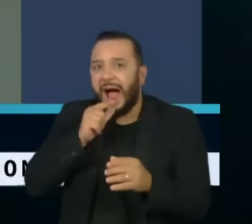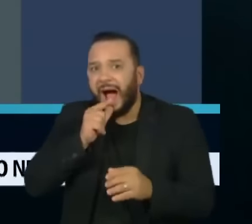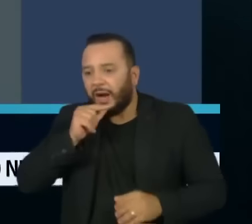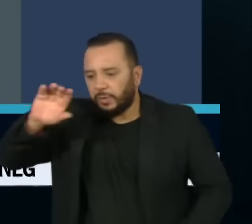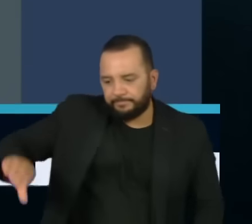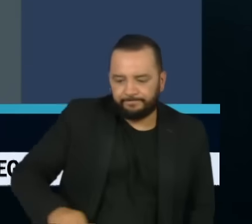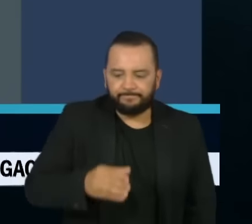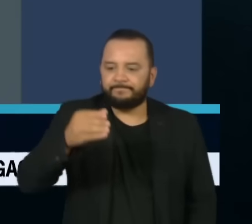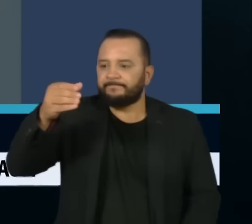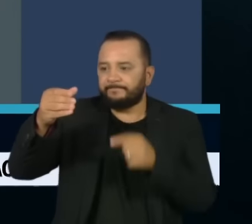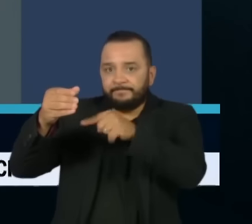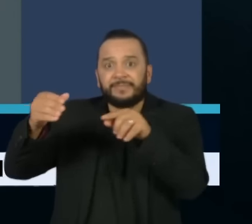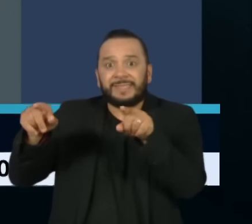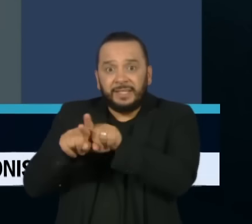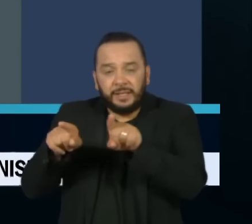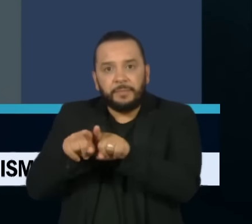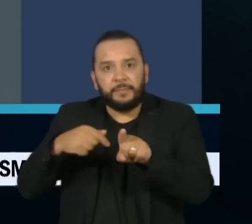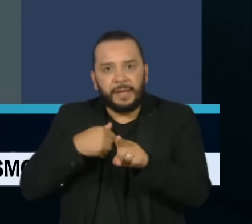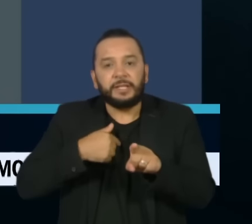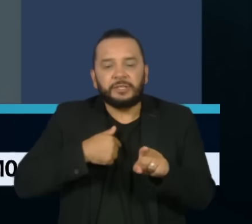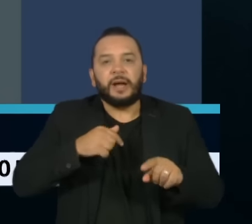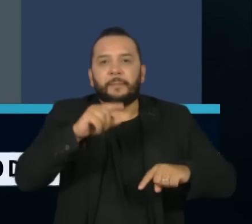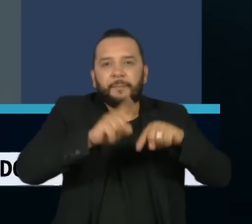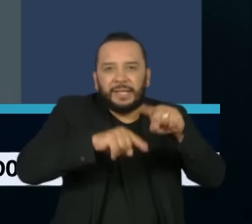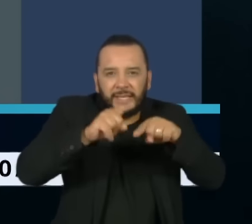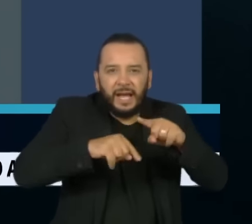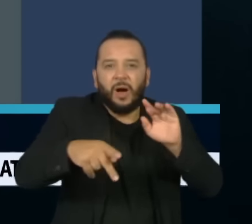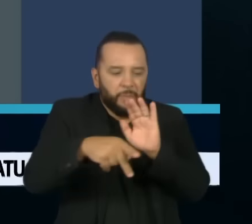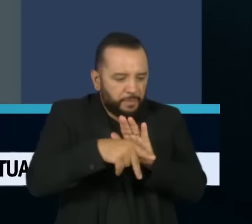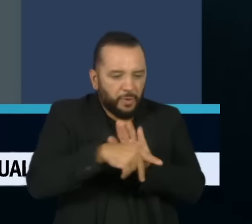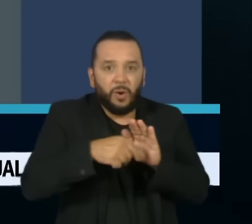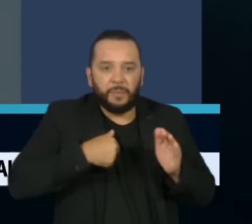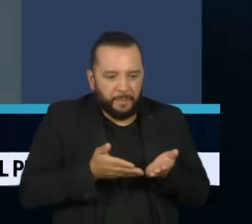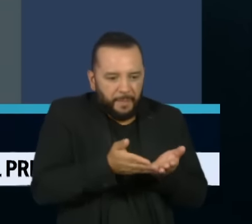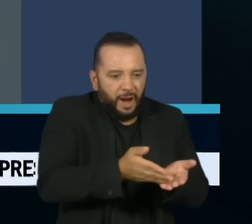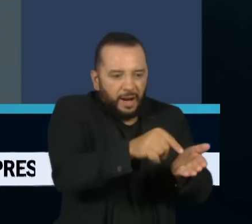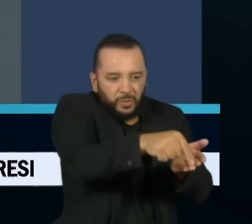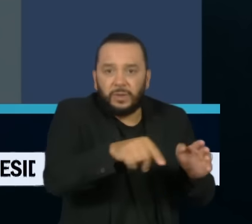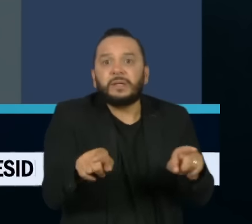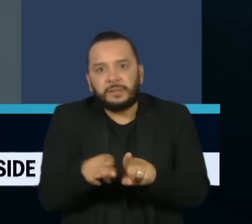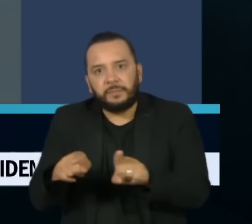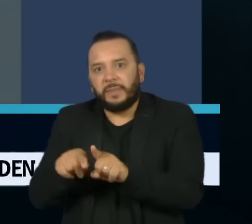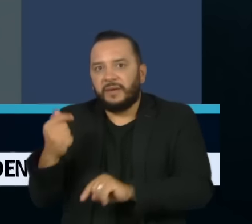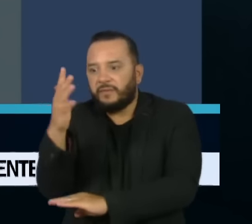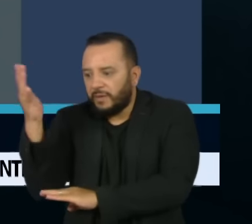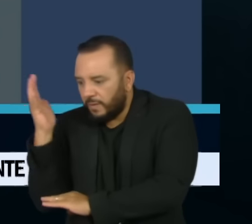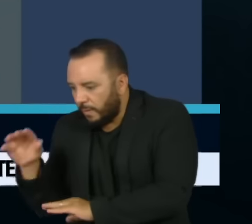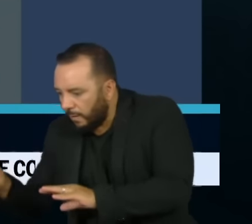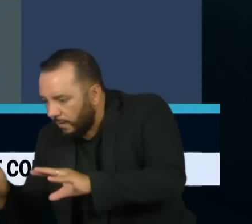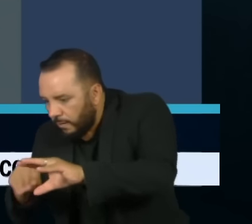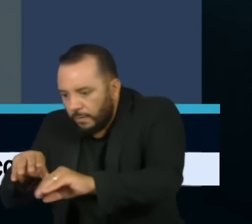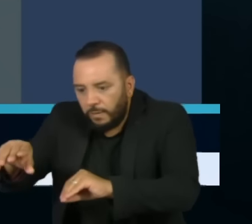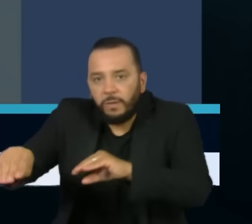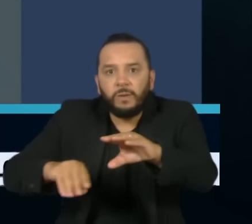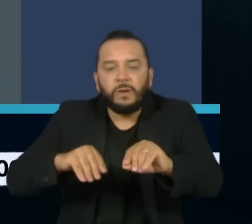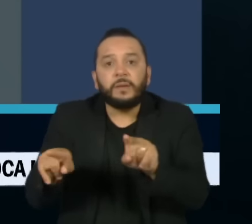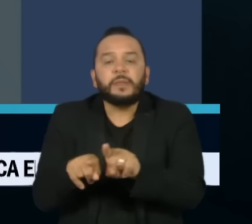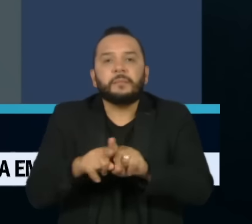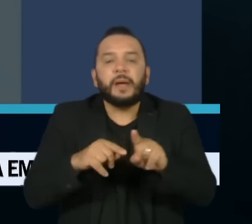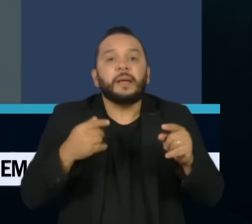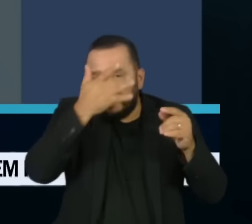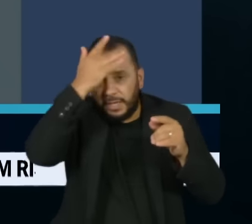de sedimentos retirados de balsas, de vegetais que ficam à beira do rio e material biológico, como cabelo